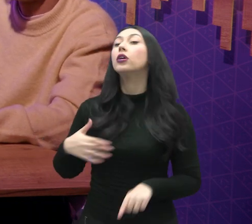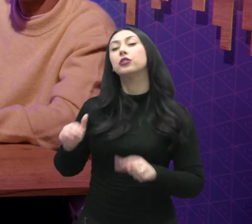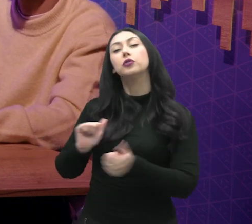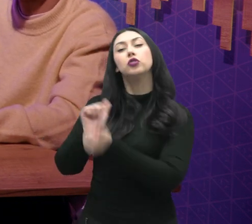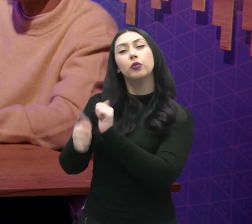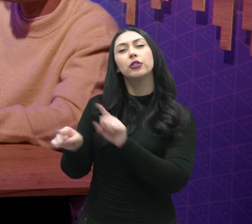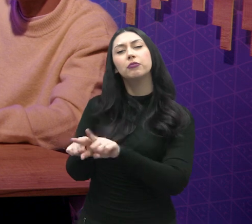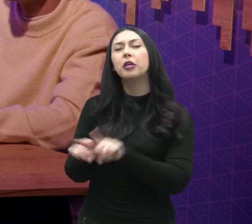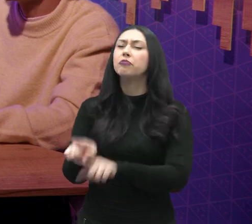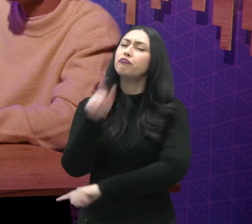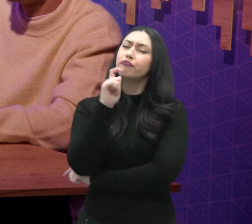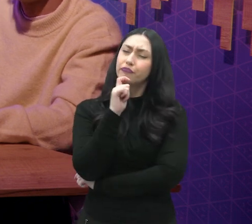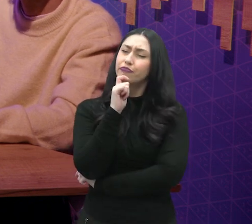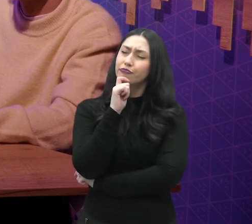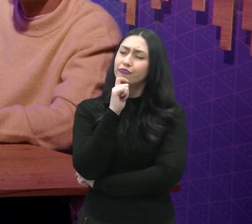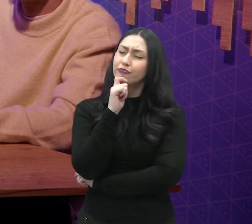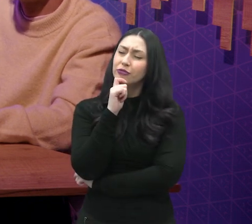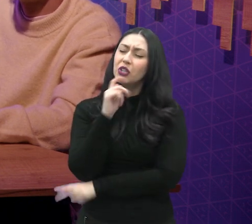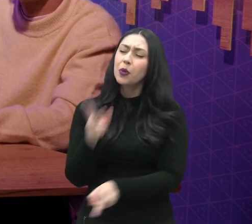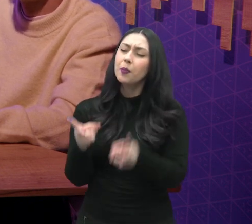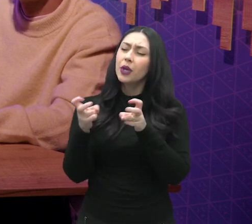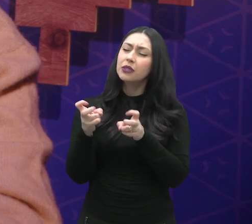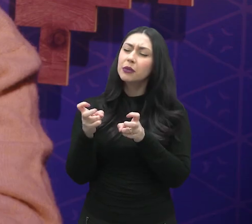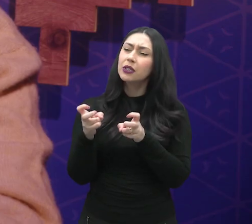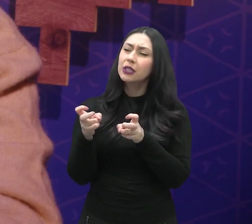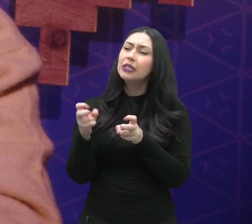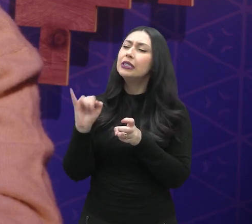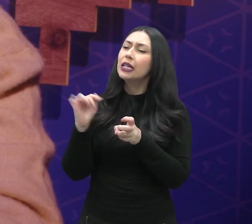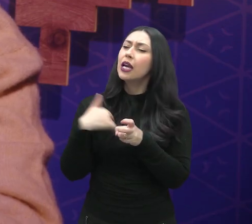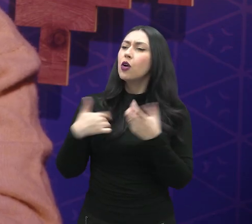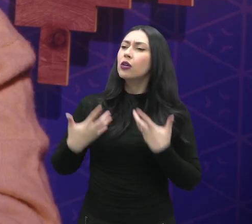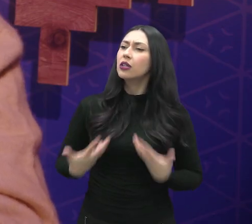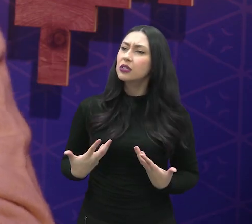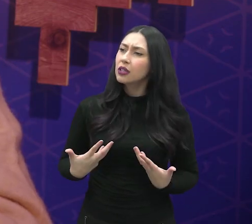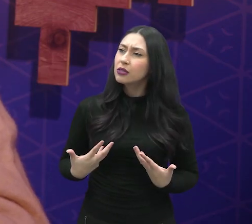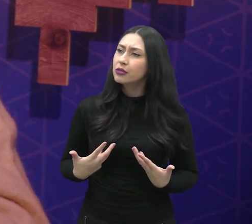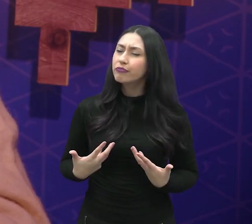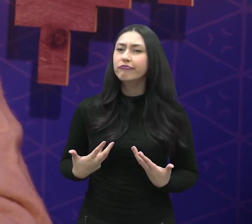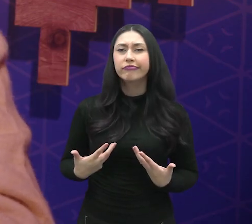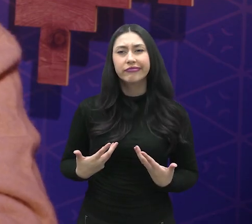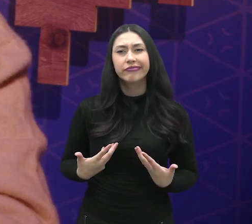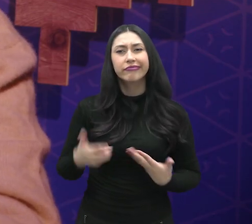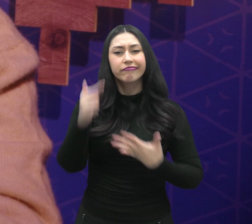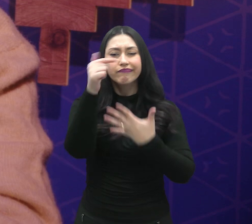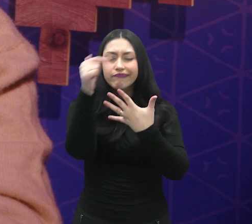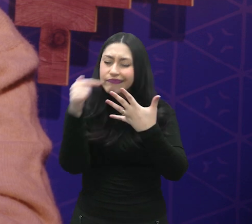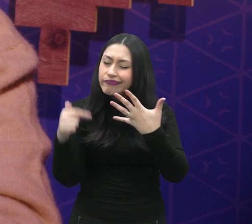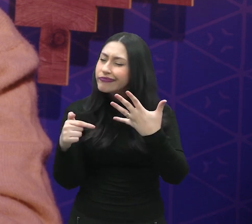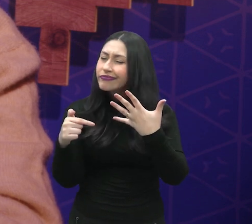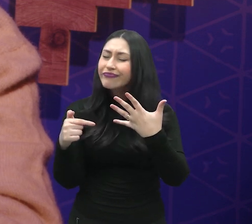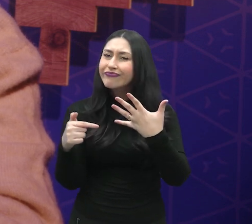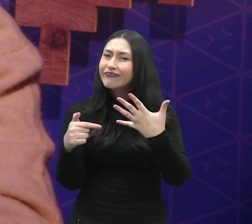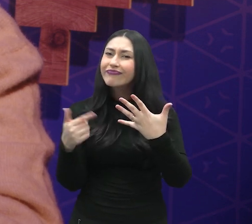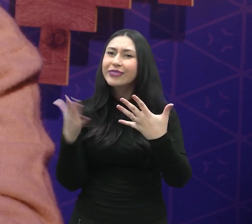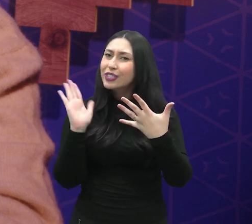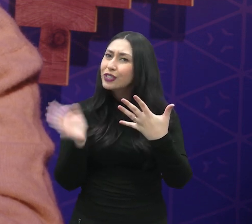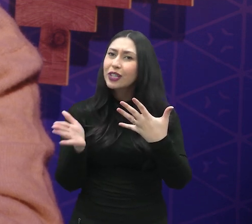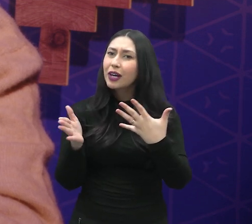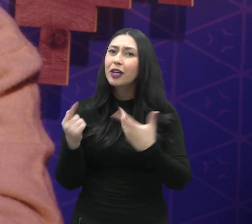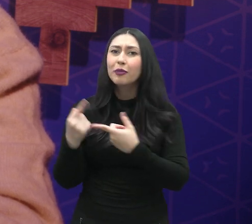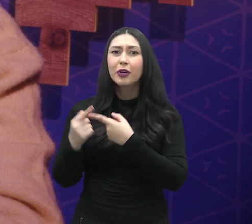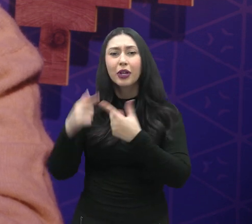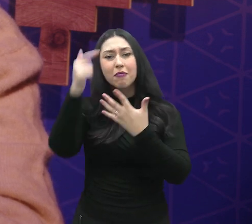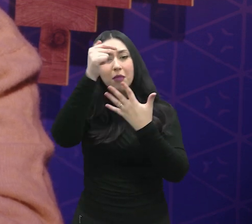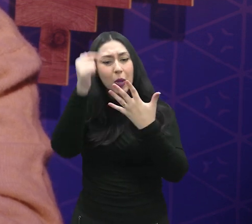Eu adoro esportes também. Olha só, eu começo a entender que se eu estiver cansado, talvez não seja por falta de métodos